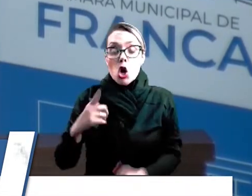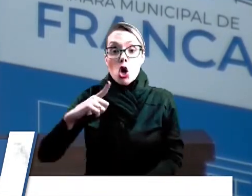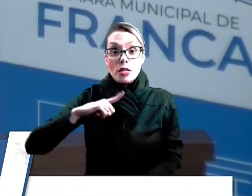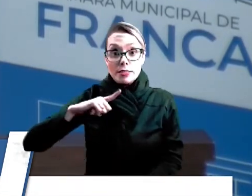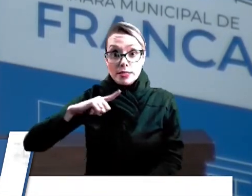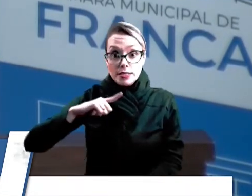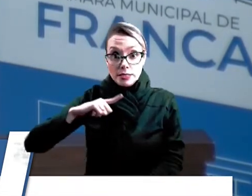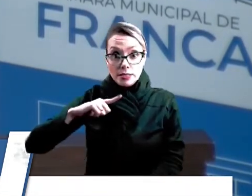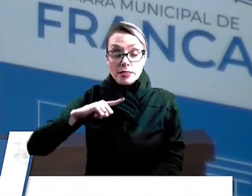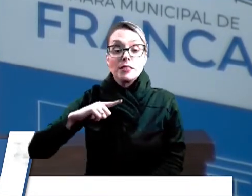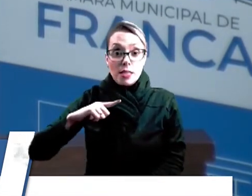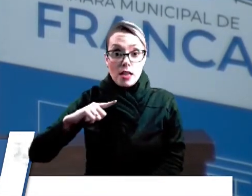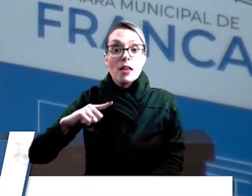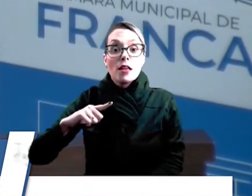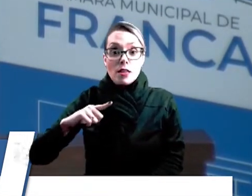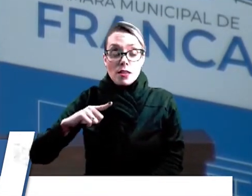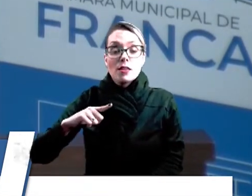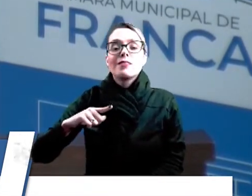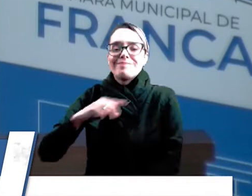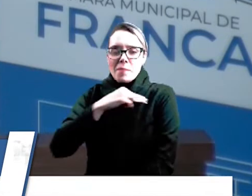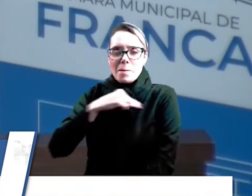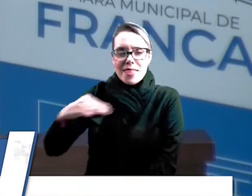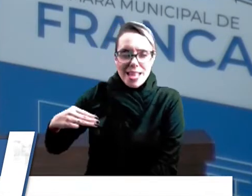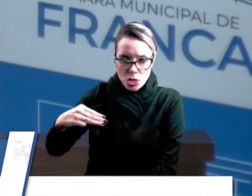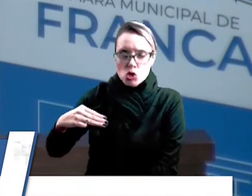através do ministro Barroso